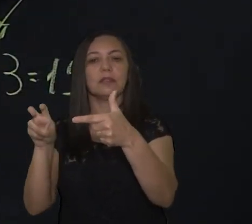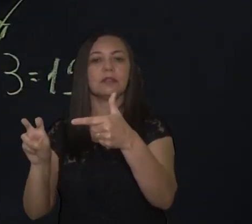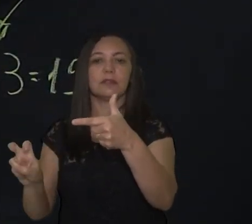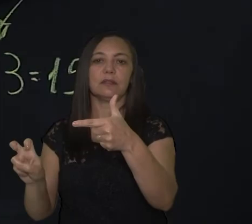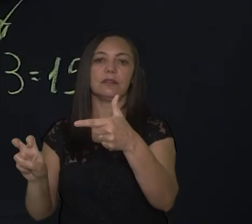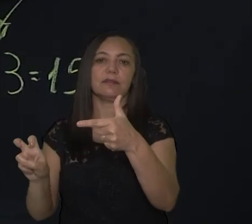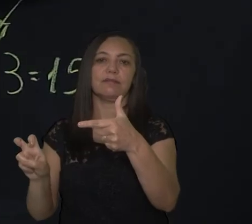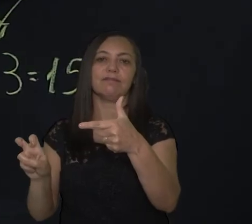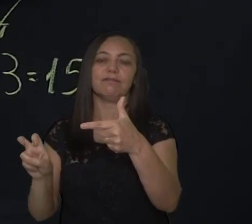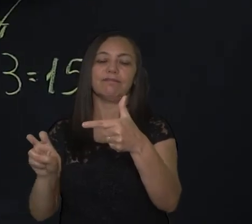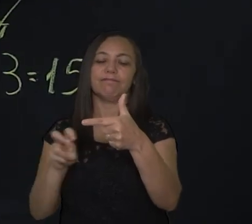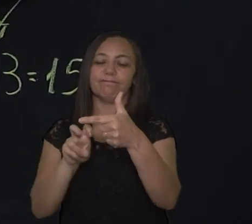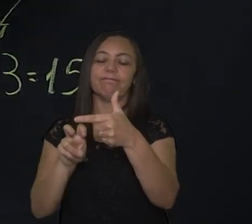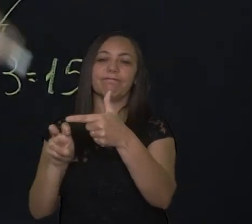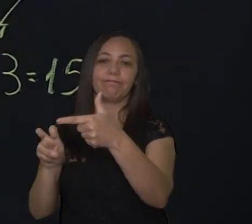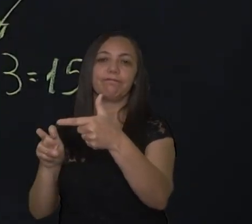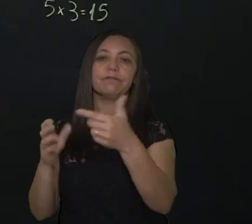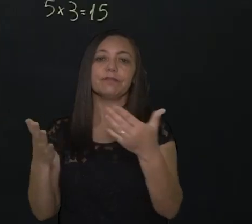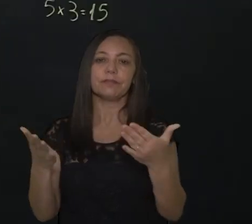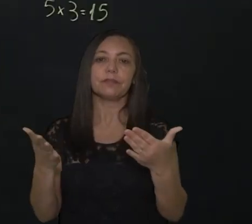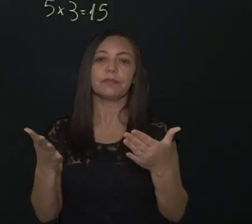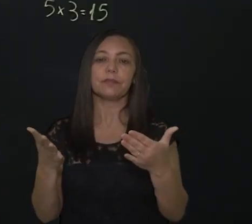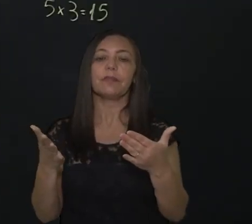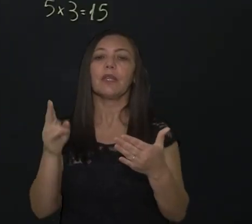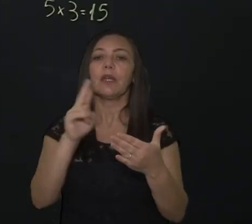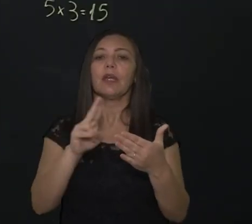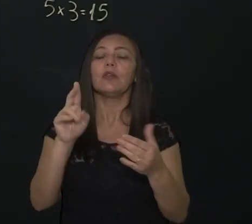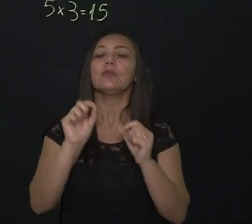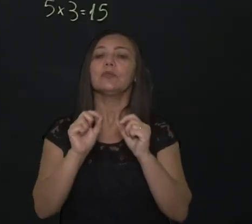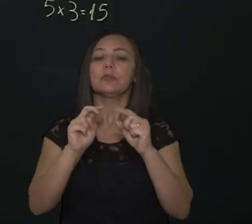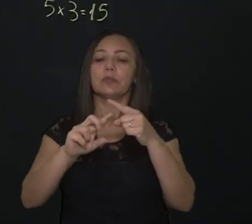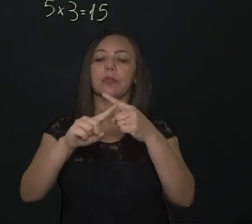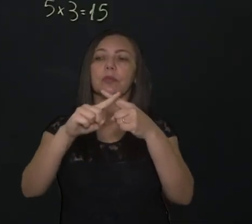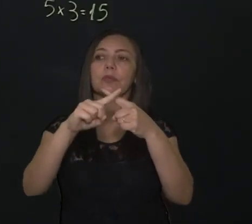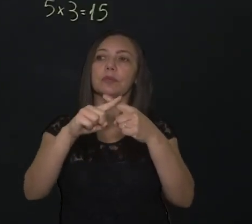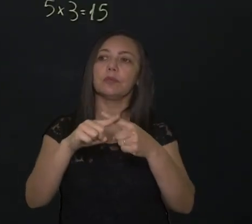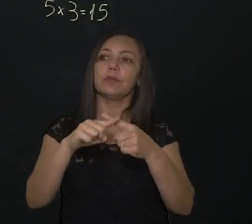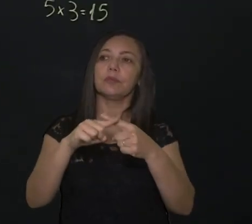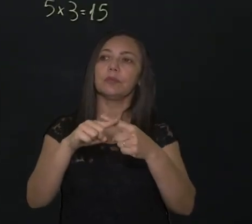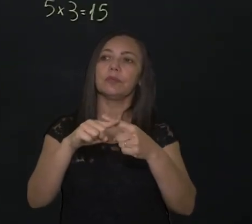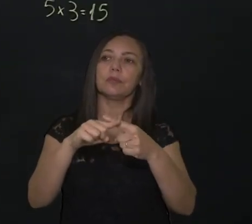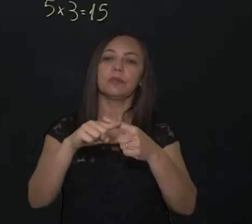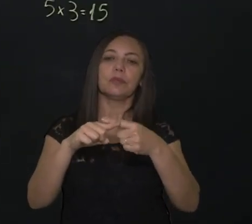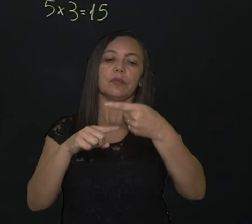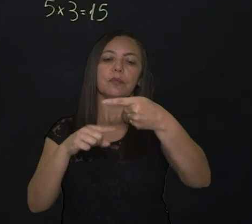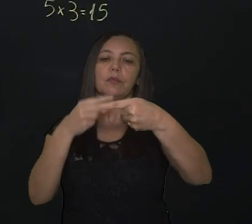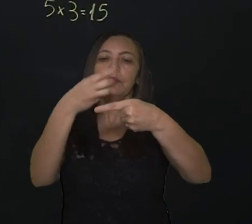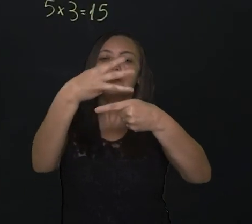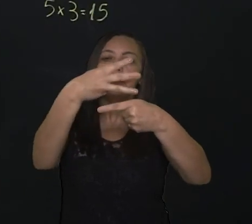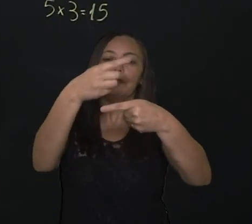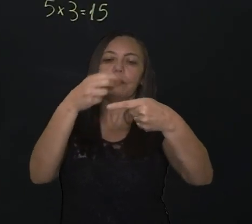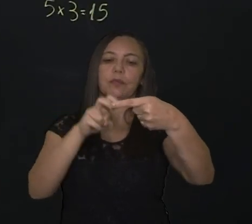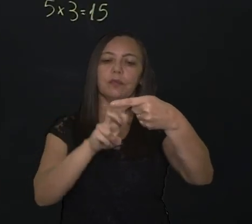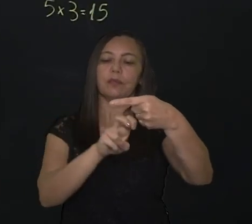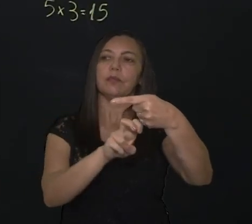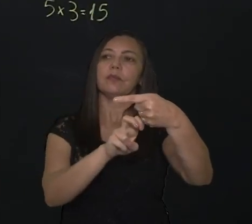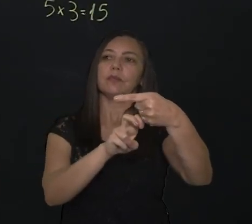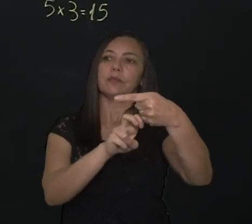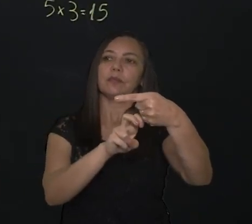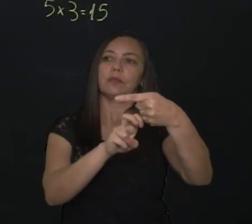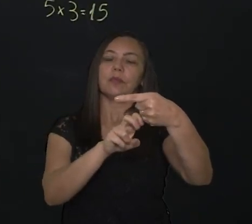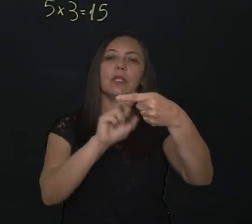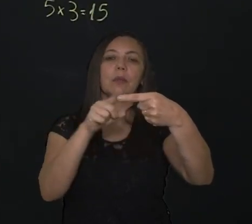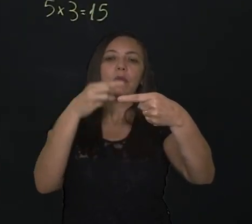resultado é 5. E aí a gente faz a multiplicação dessa fração todinha